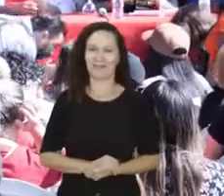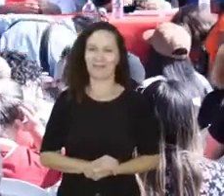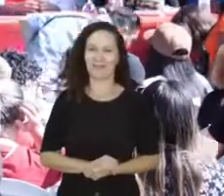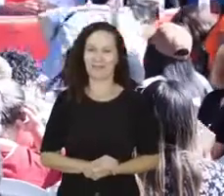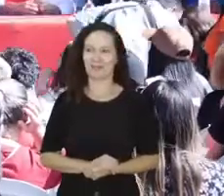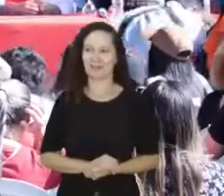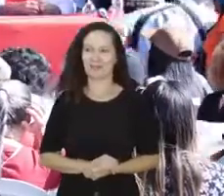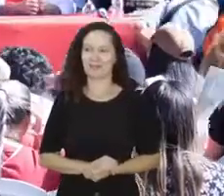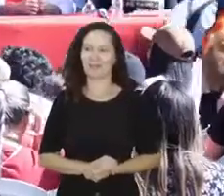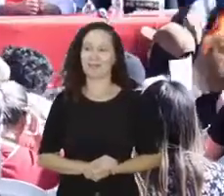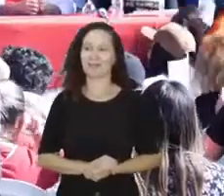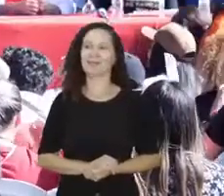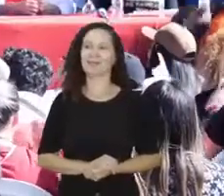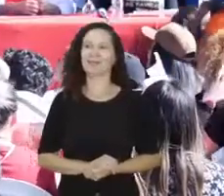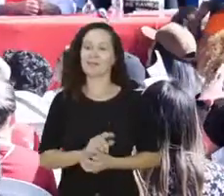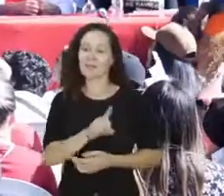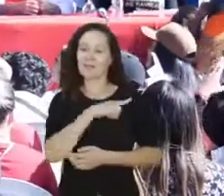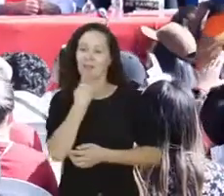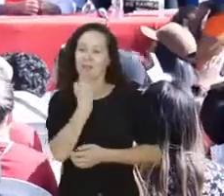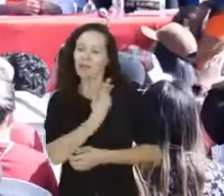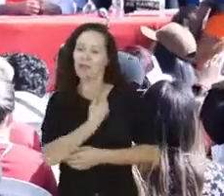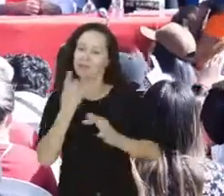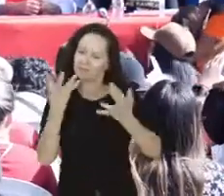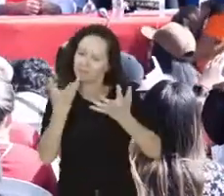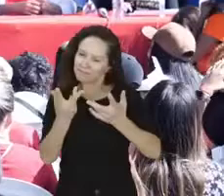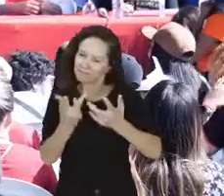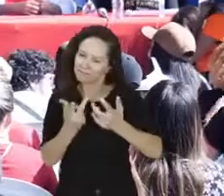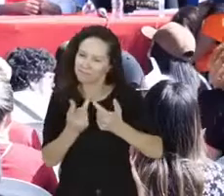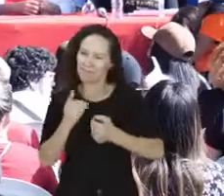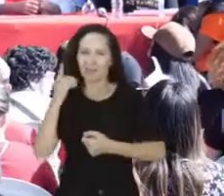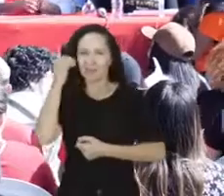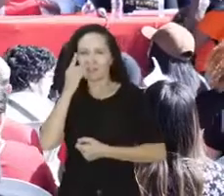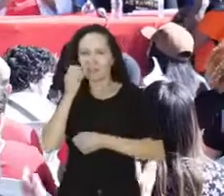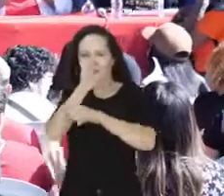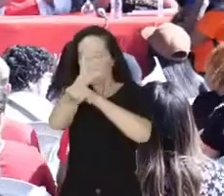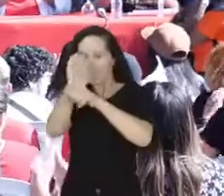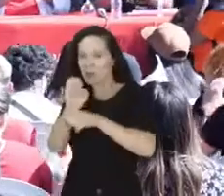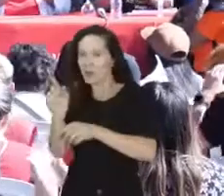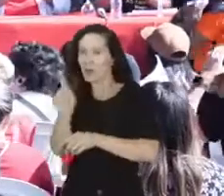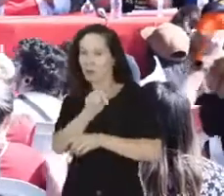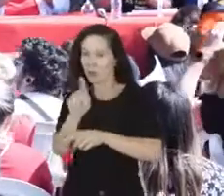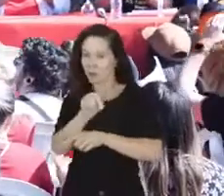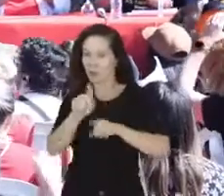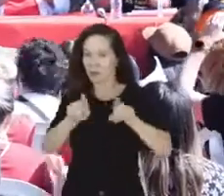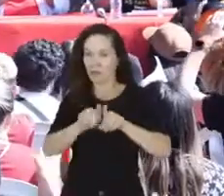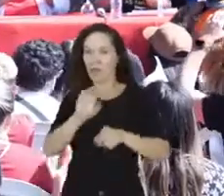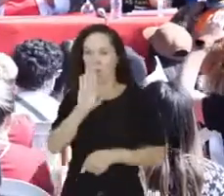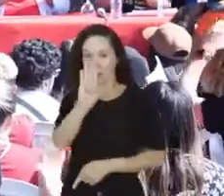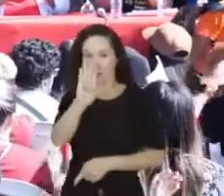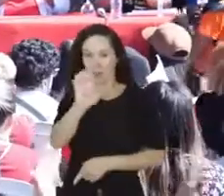A nossa querida deputada estadual e professora Bebel.